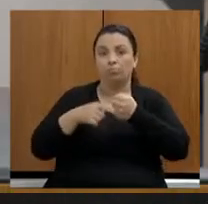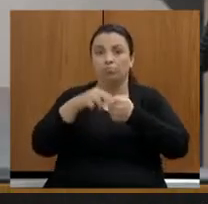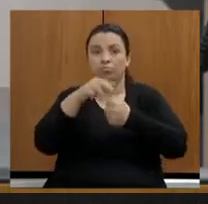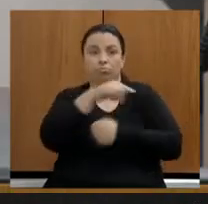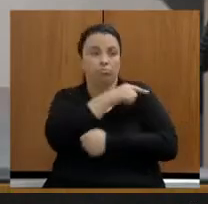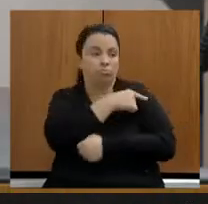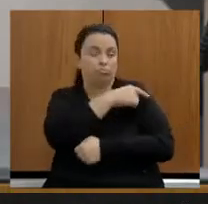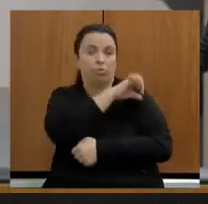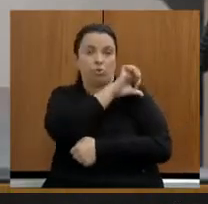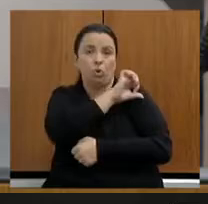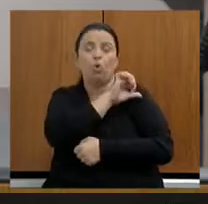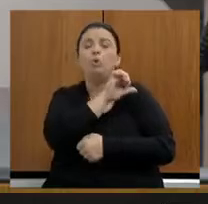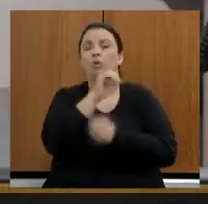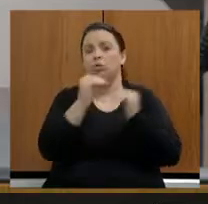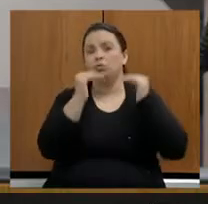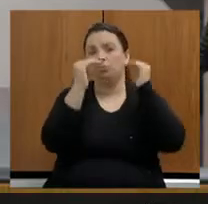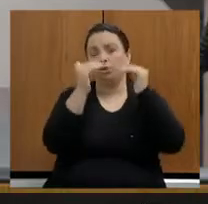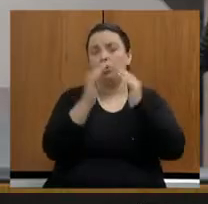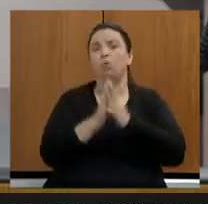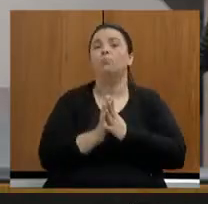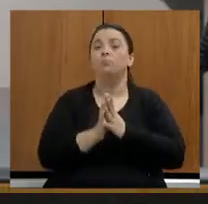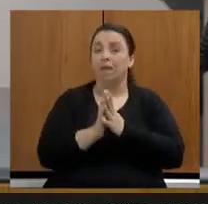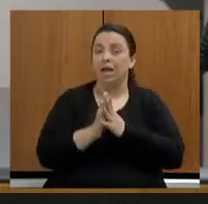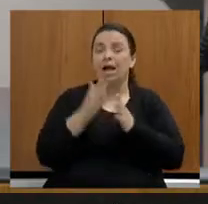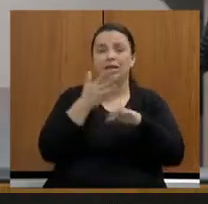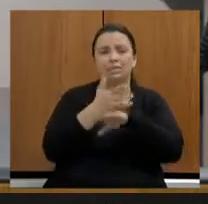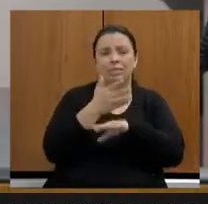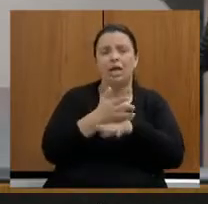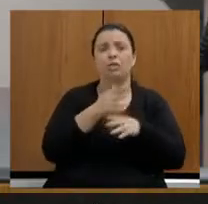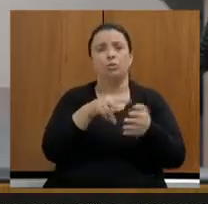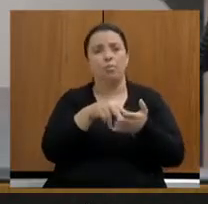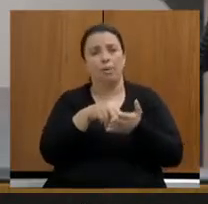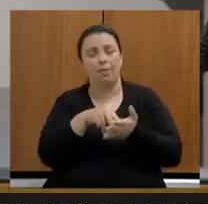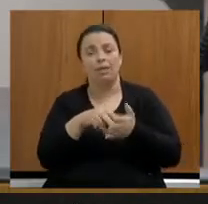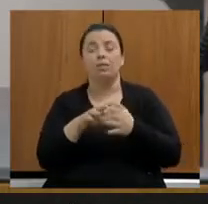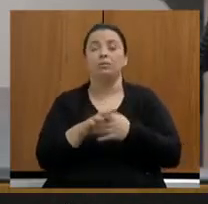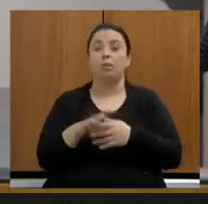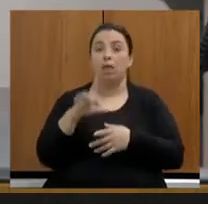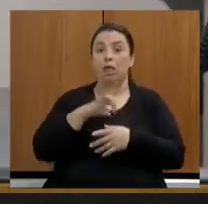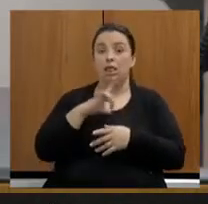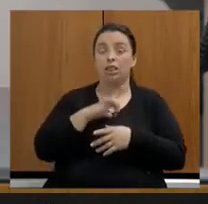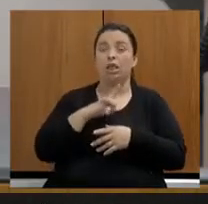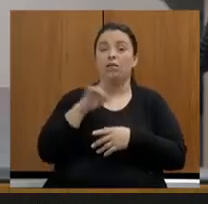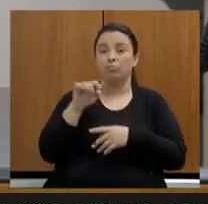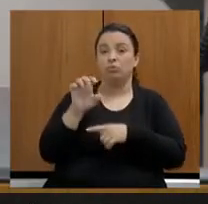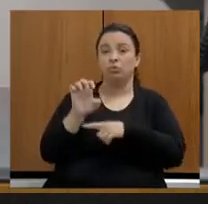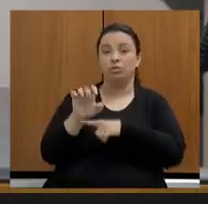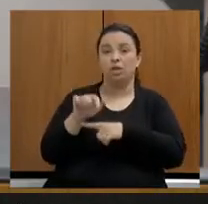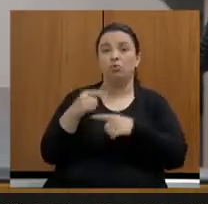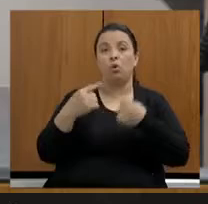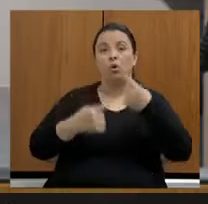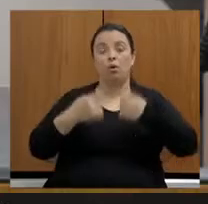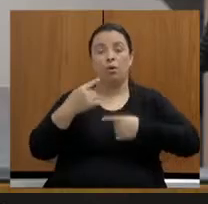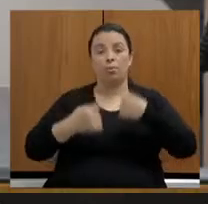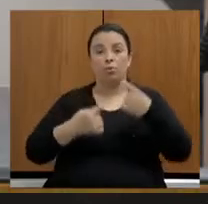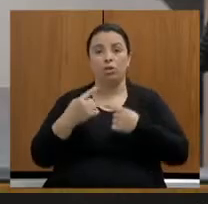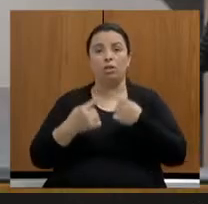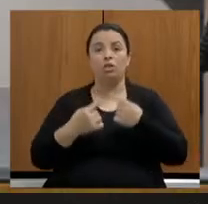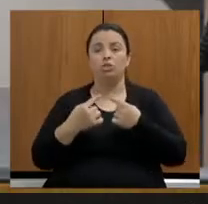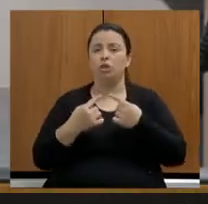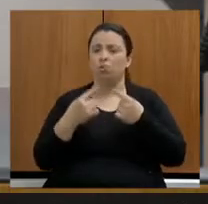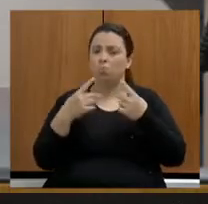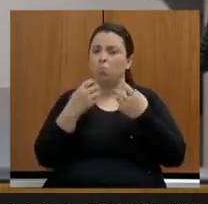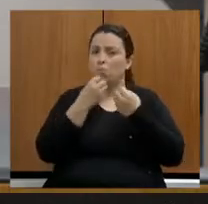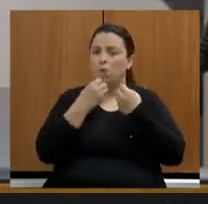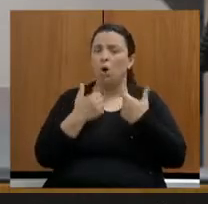valorização dos profissionais da educação até acesso e permanência então nós temos no estado uma política robusta construída